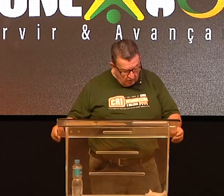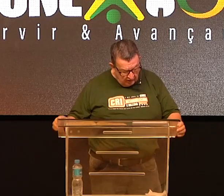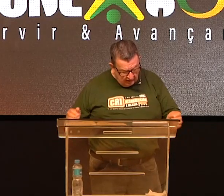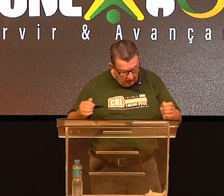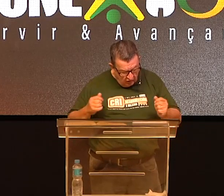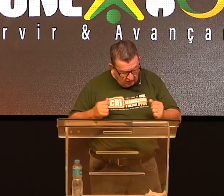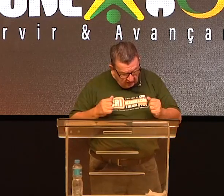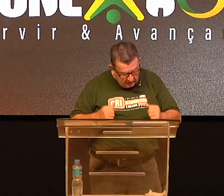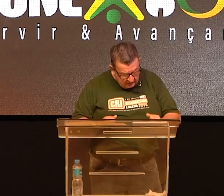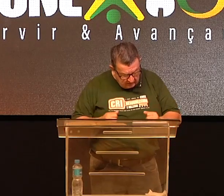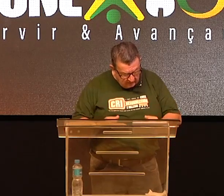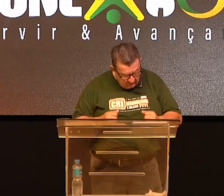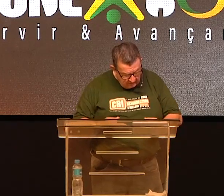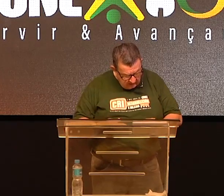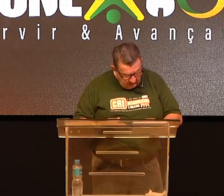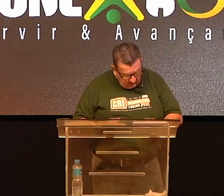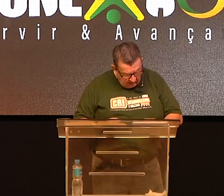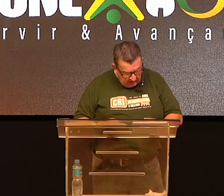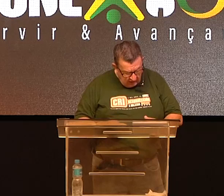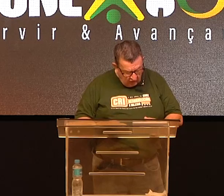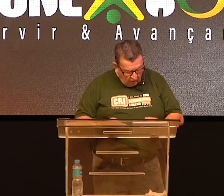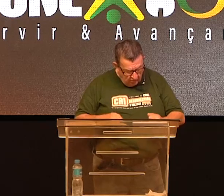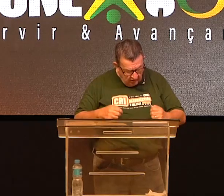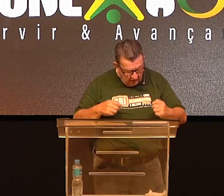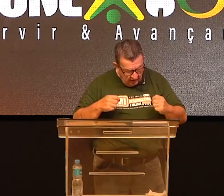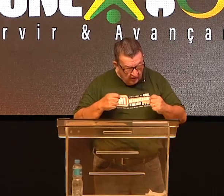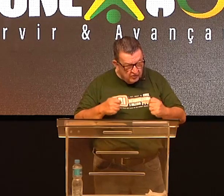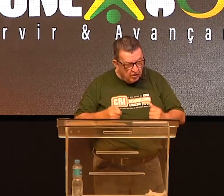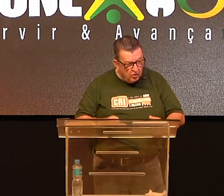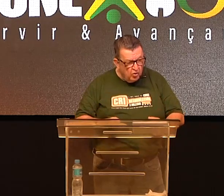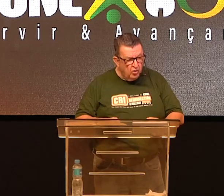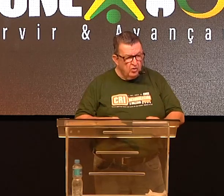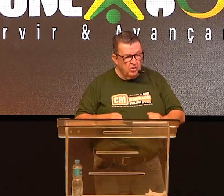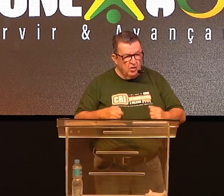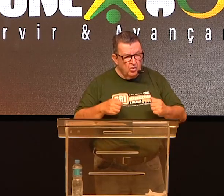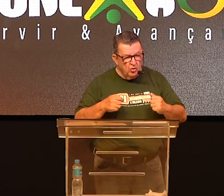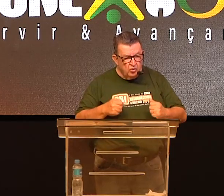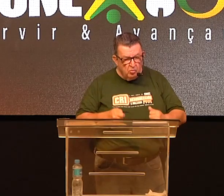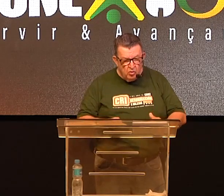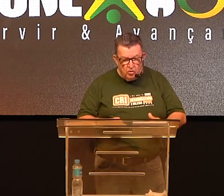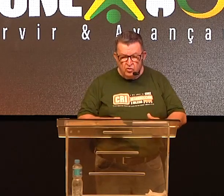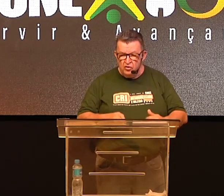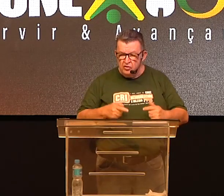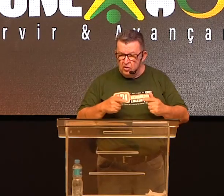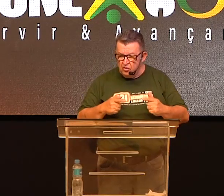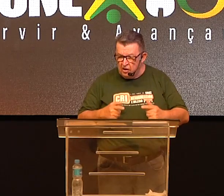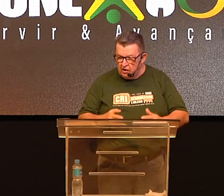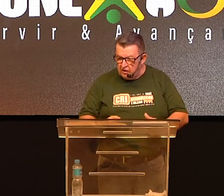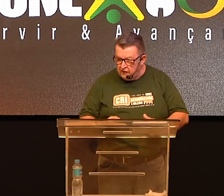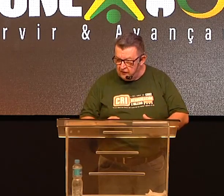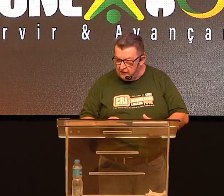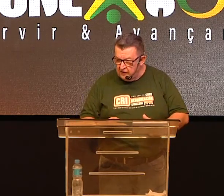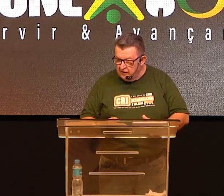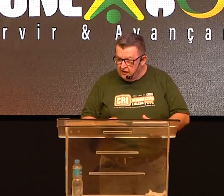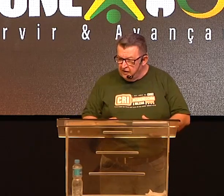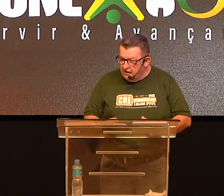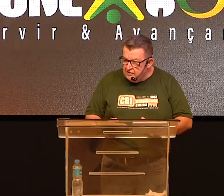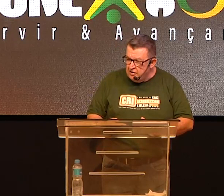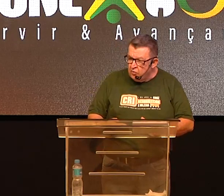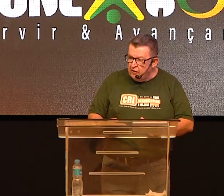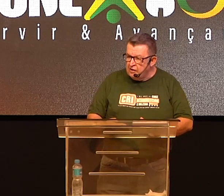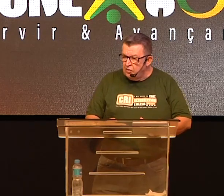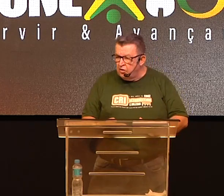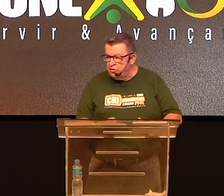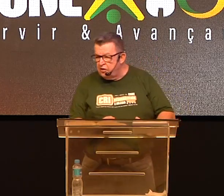em 52 dias, aquele homem restaurou os muros de Jerusalém.